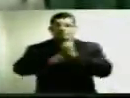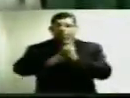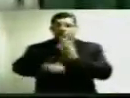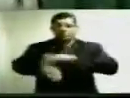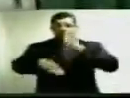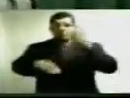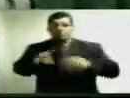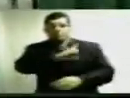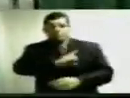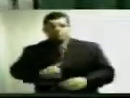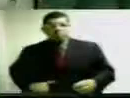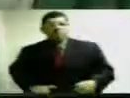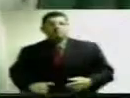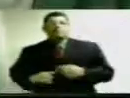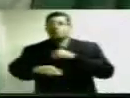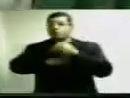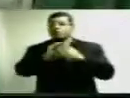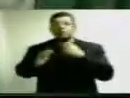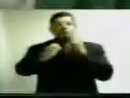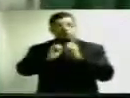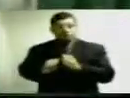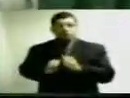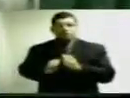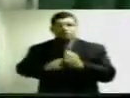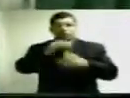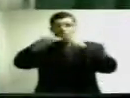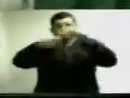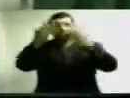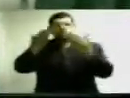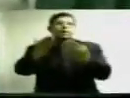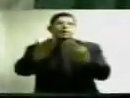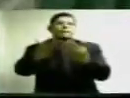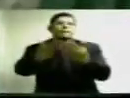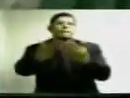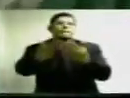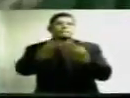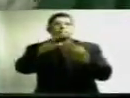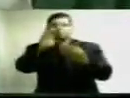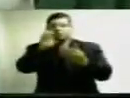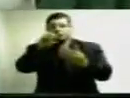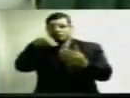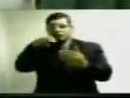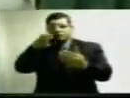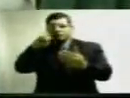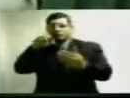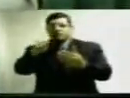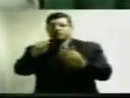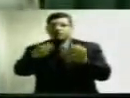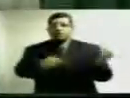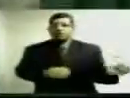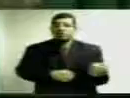os demais deputados, todos nós pudéssemos construir uma emenda nova,